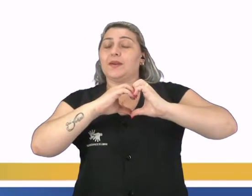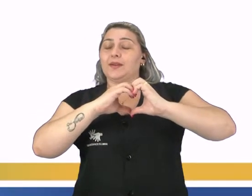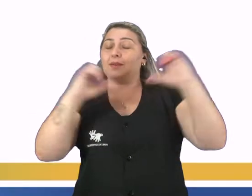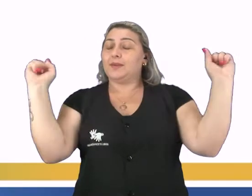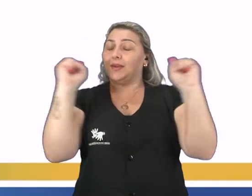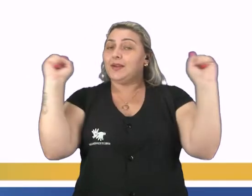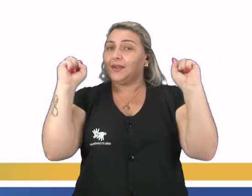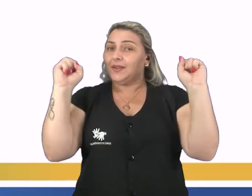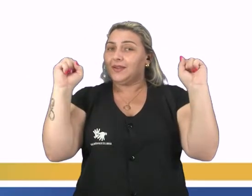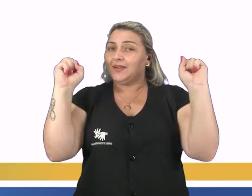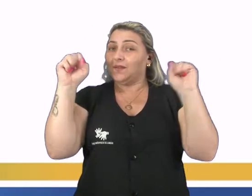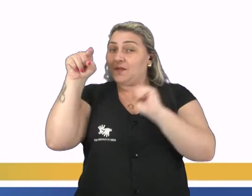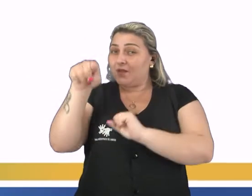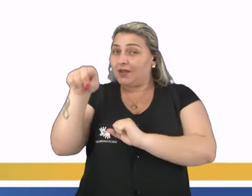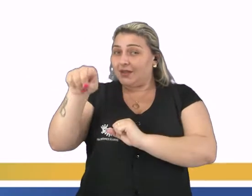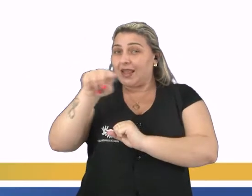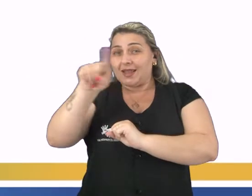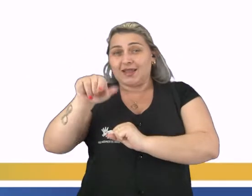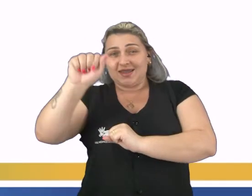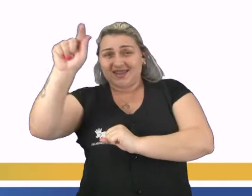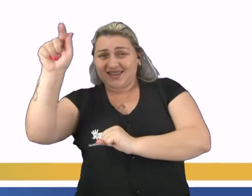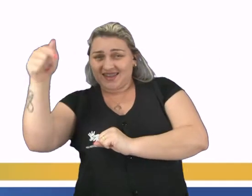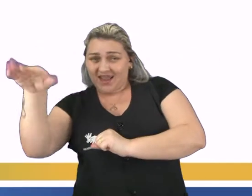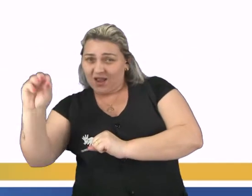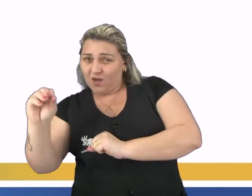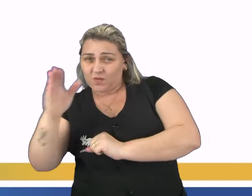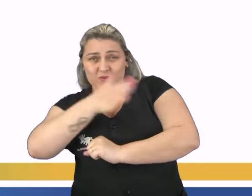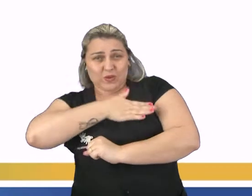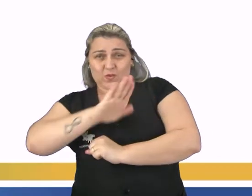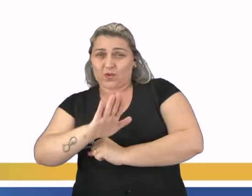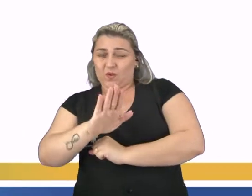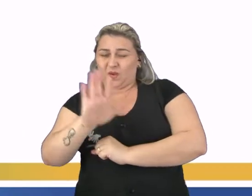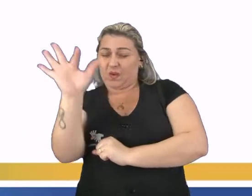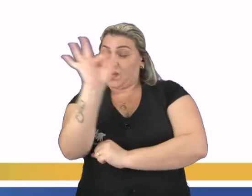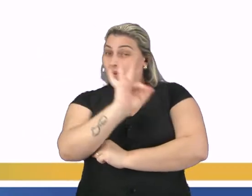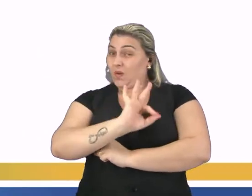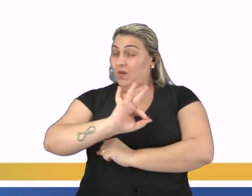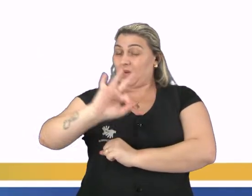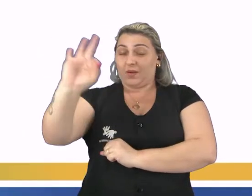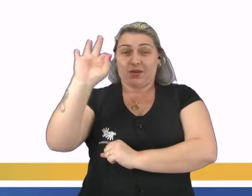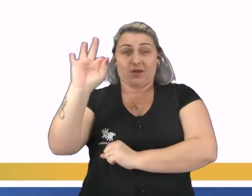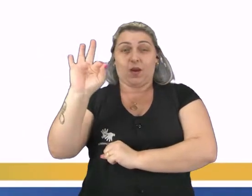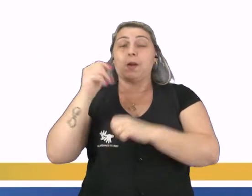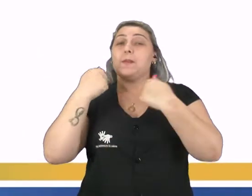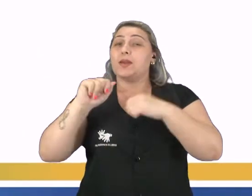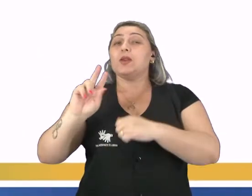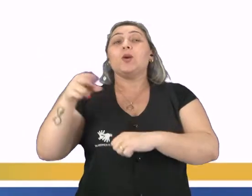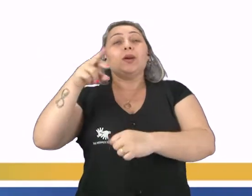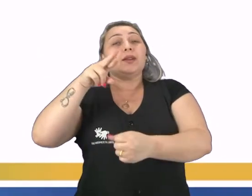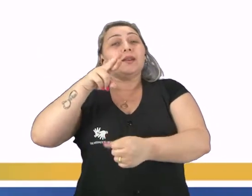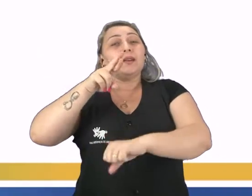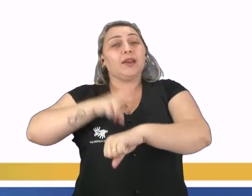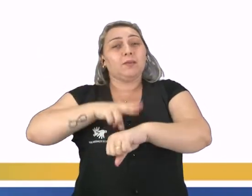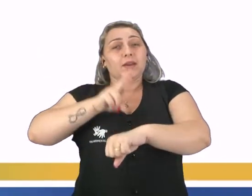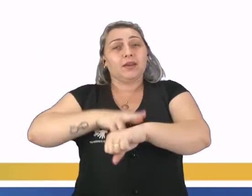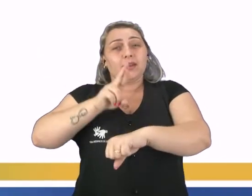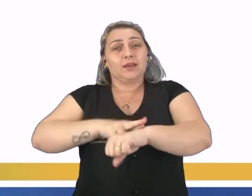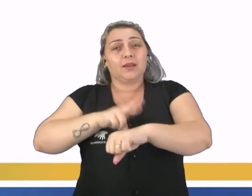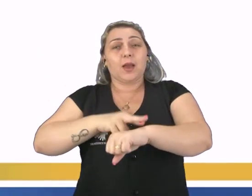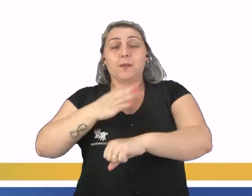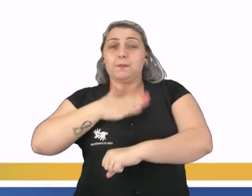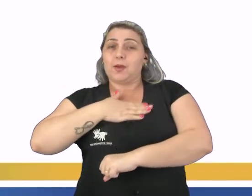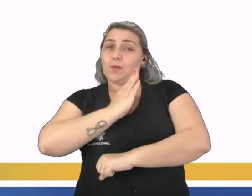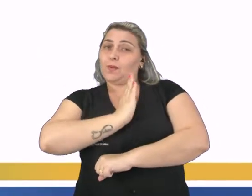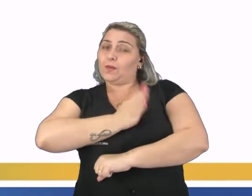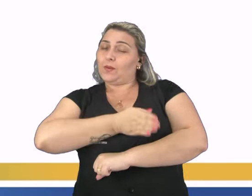vocêzão. Vocêzão? Não gostou do vocêzão? Achei horrível. Preciso de outra rima. Já sei. Meu coração